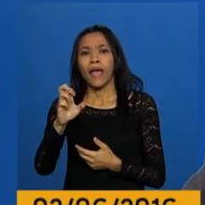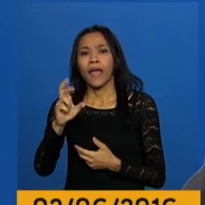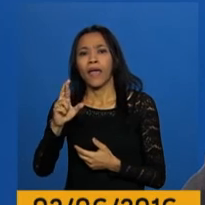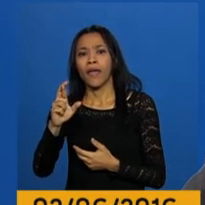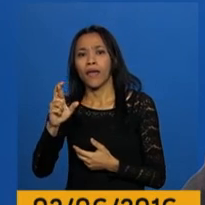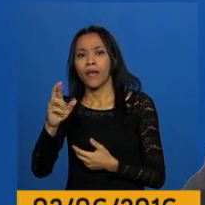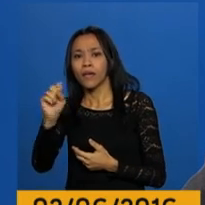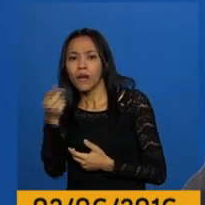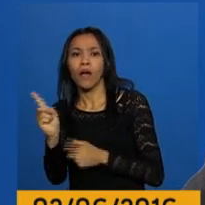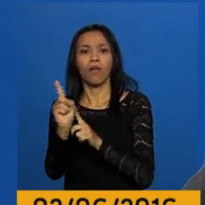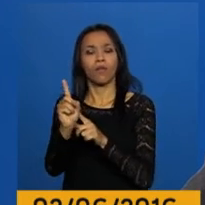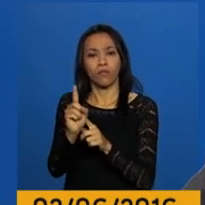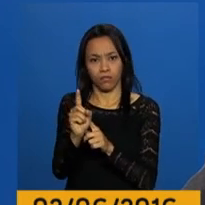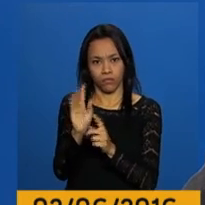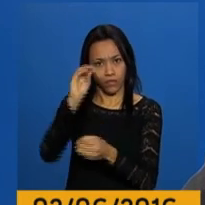governo federal,